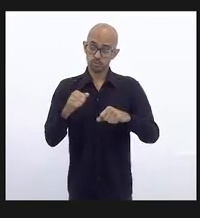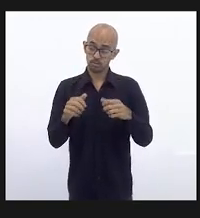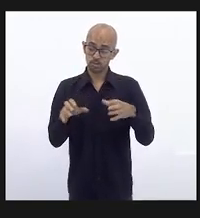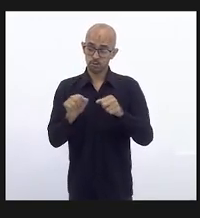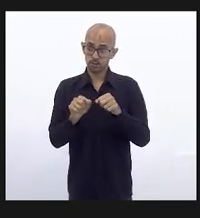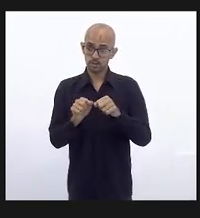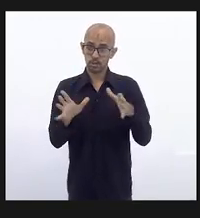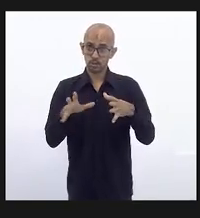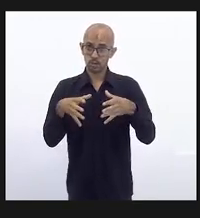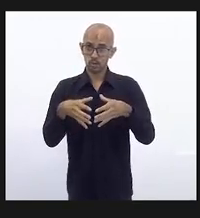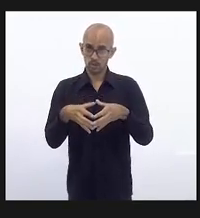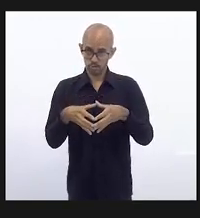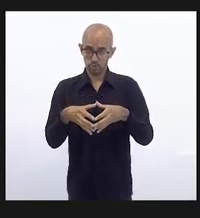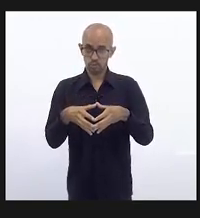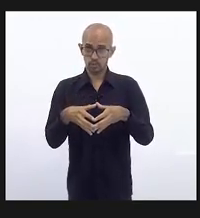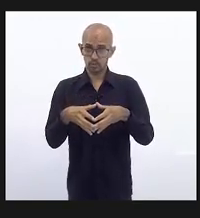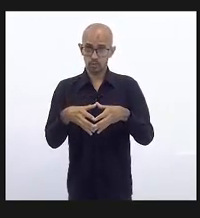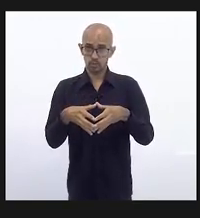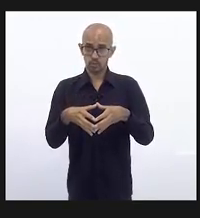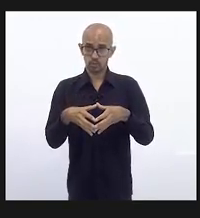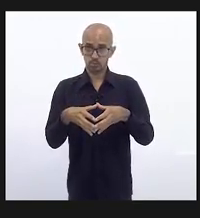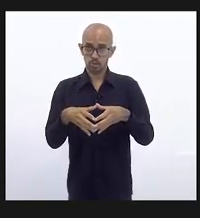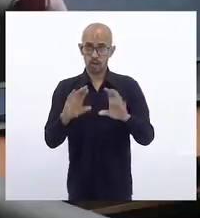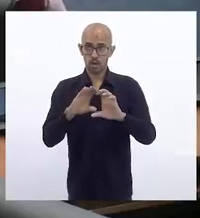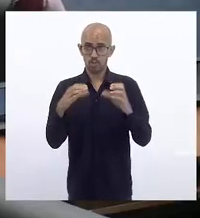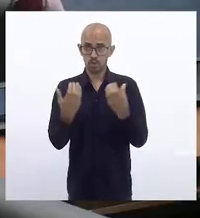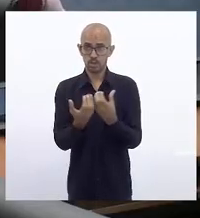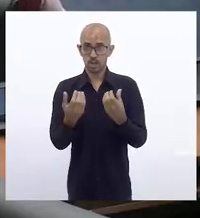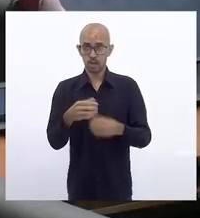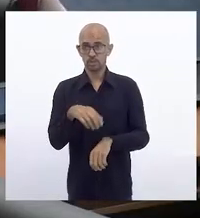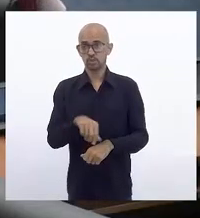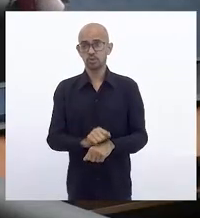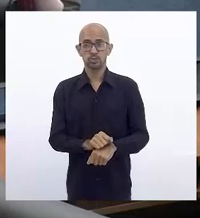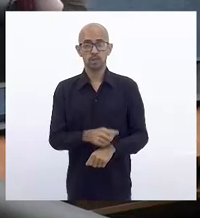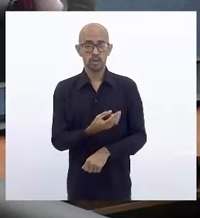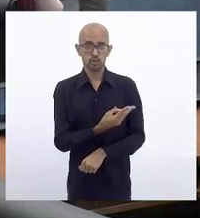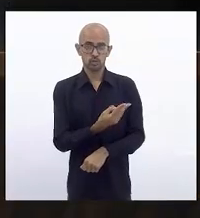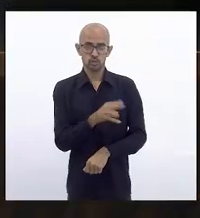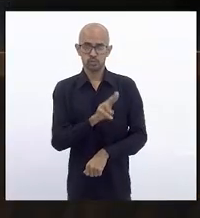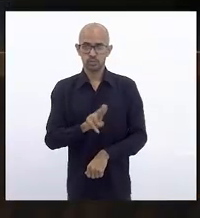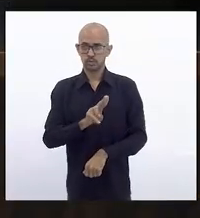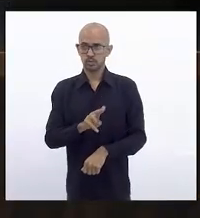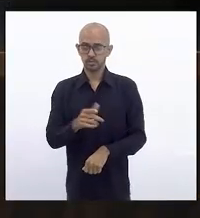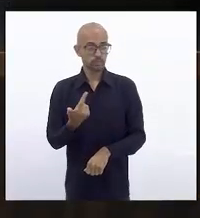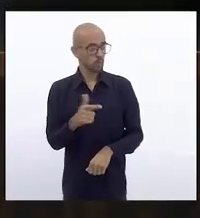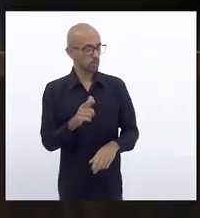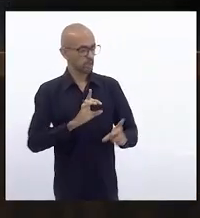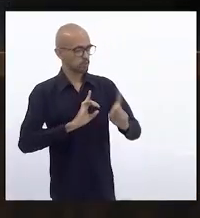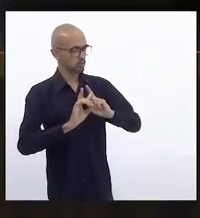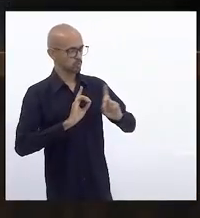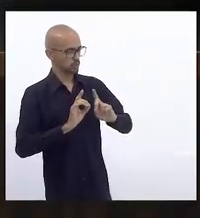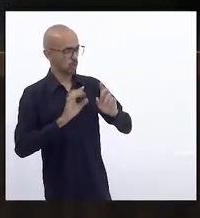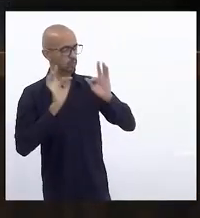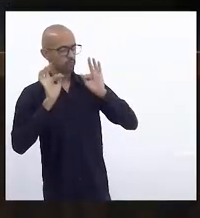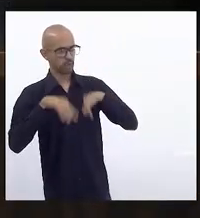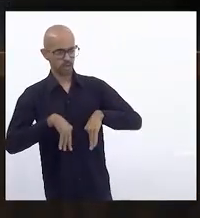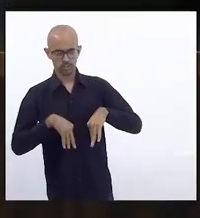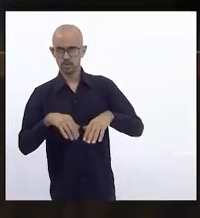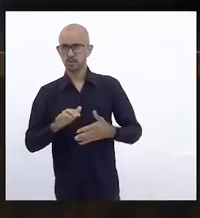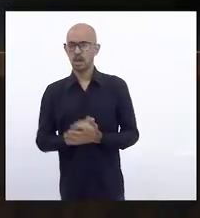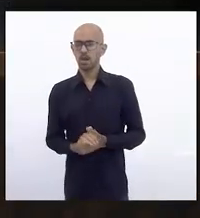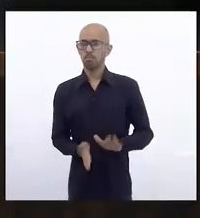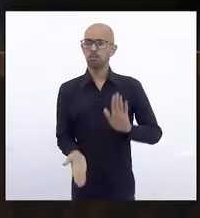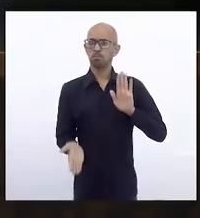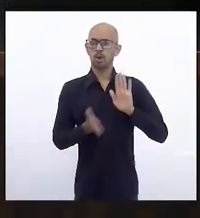com a comunidade da UESO e com a comunidade da UERJ. Não havendo quem queira discutir, encerrada a discussão, a presente